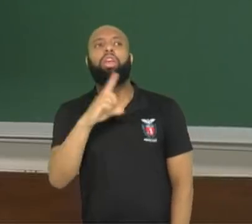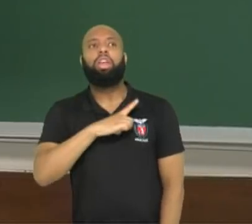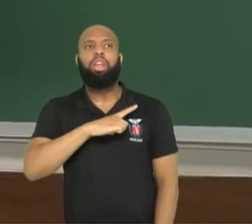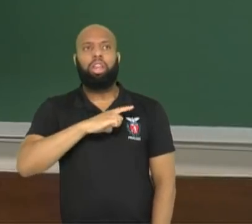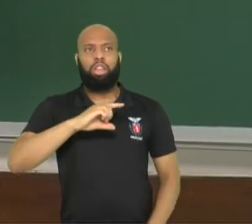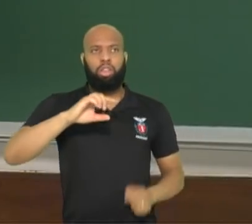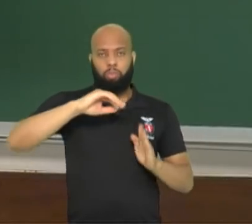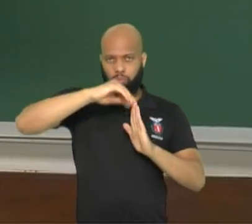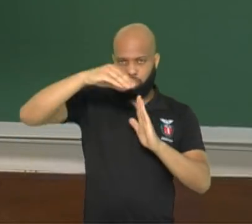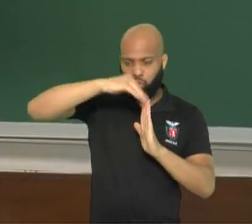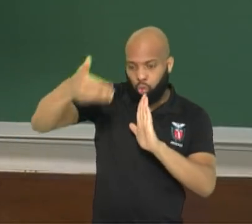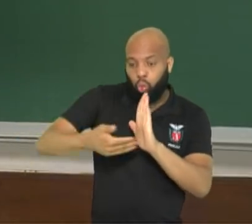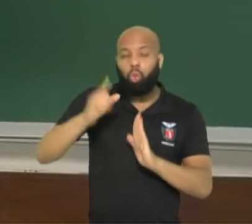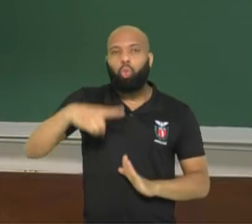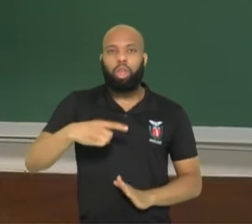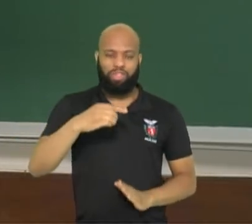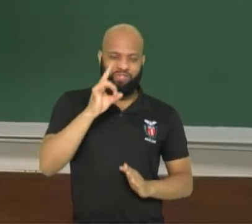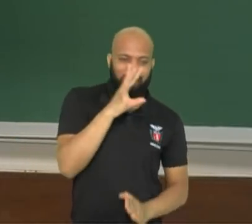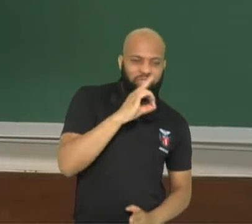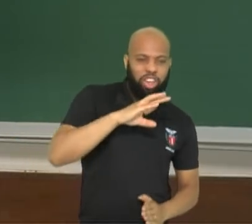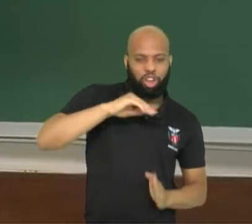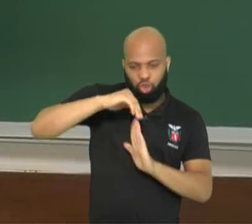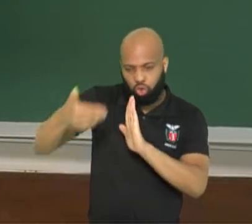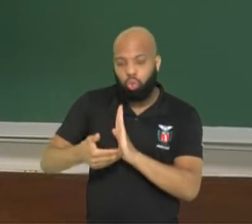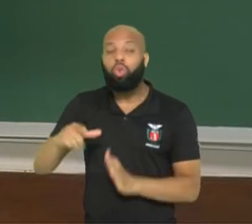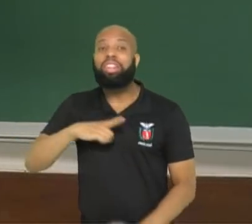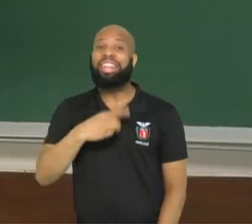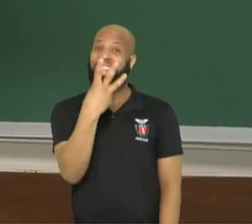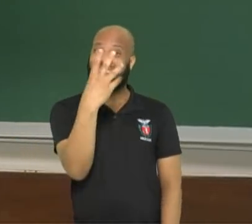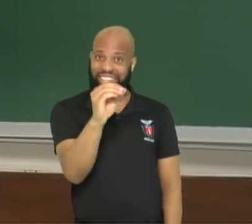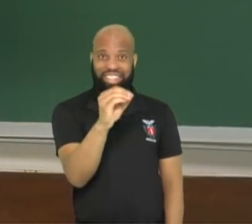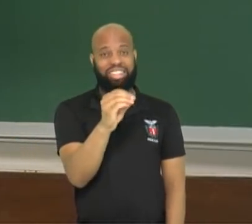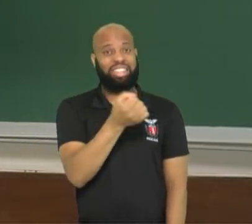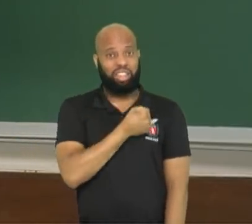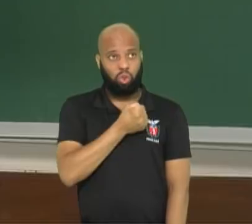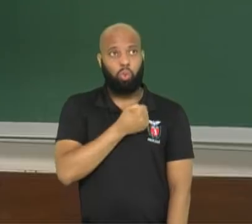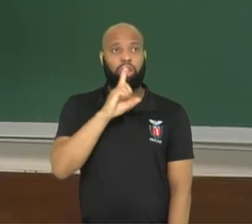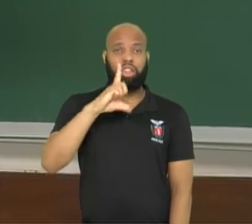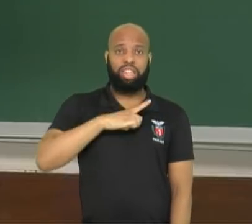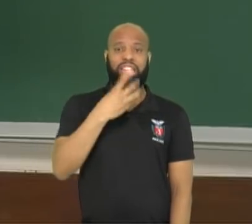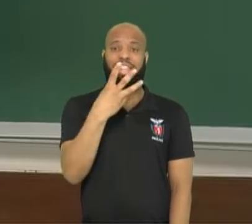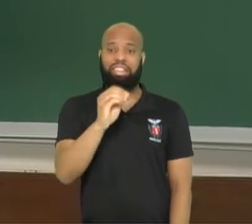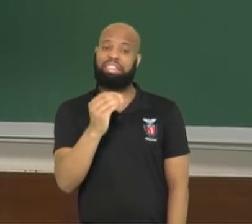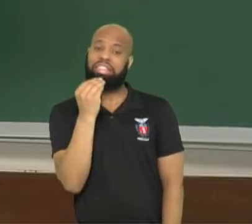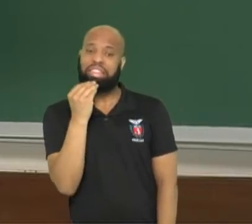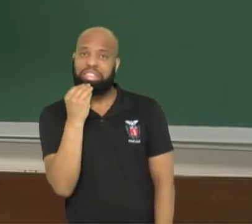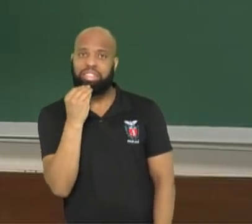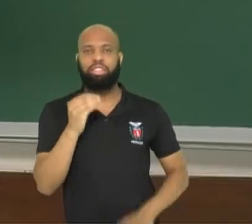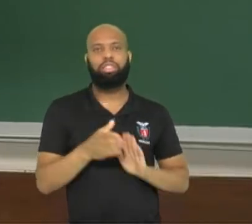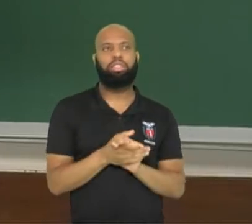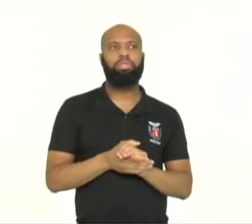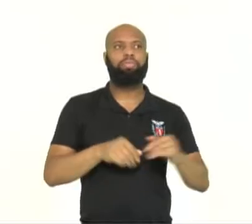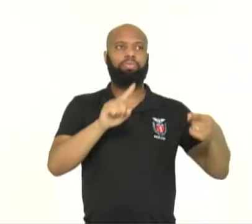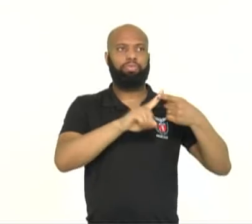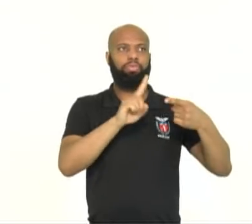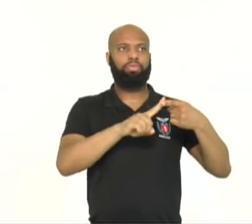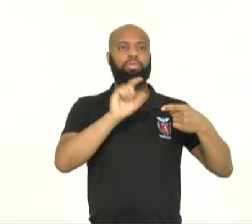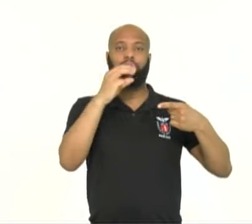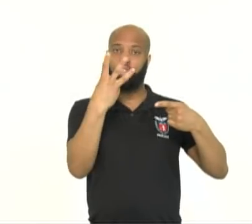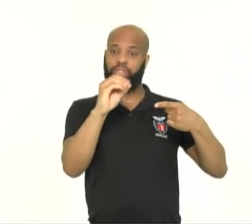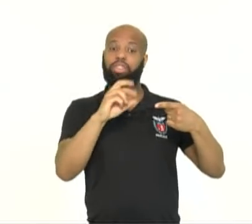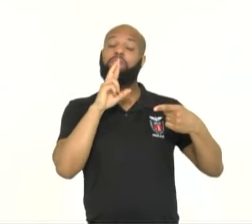30 números. Então, eu vou ter 30 possíveis resultados, ok? Então, a letra A são